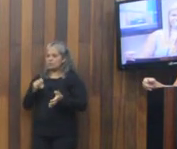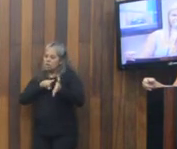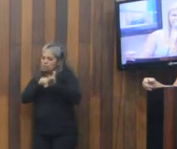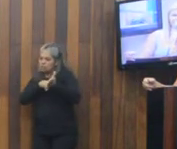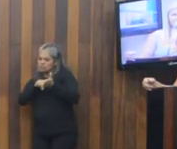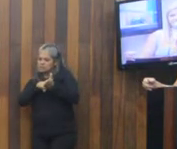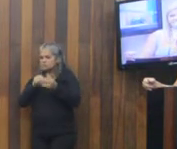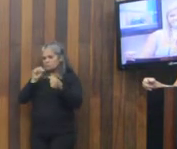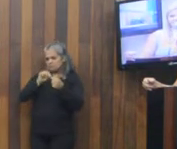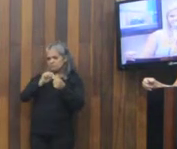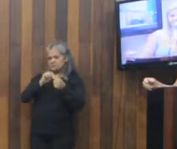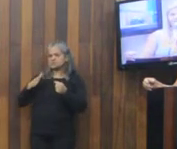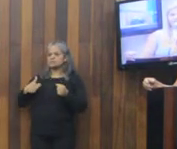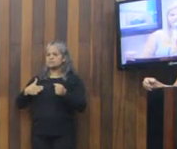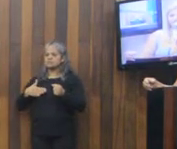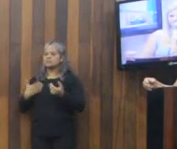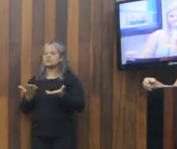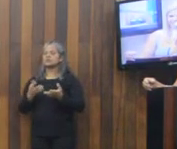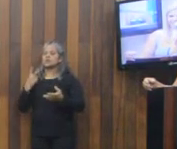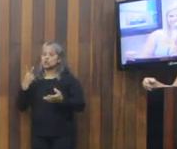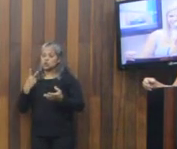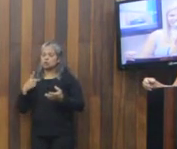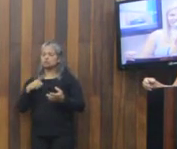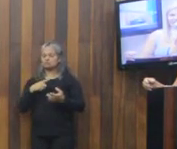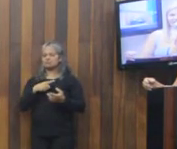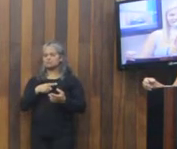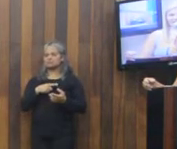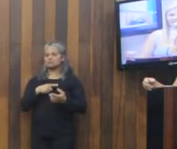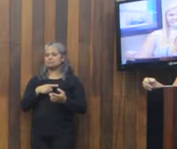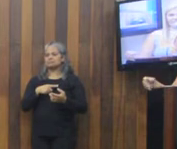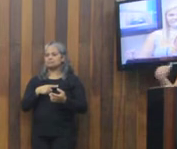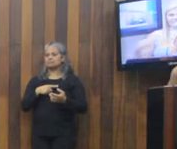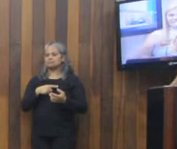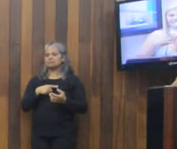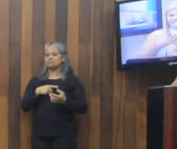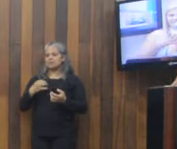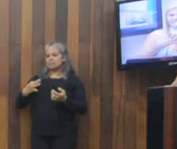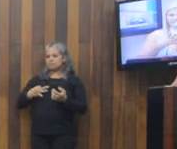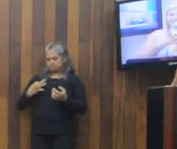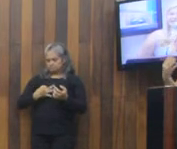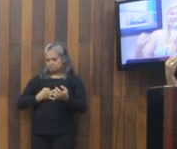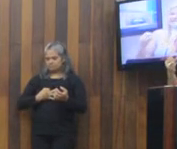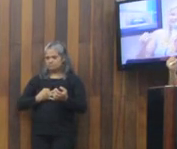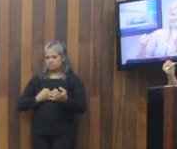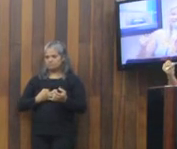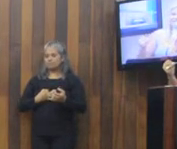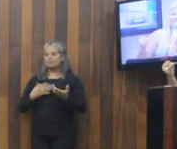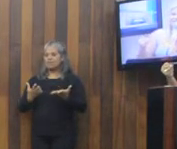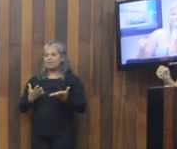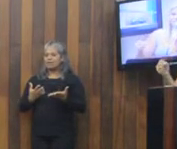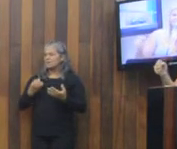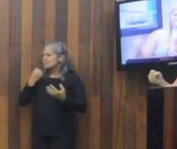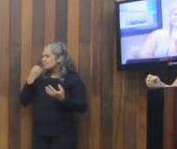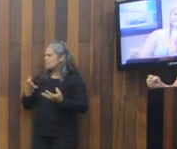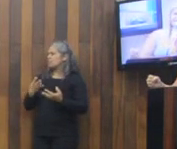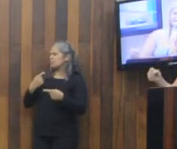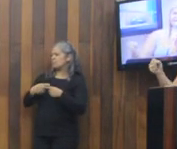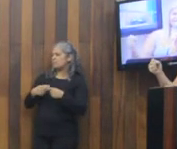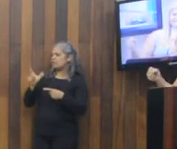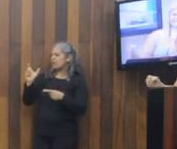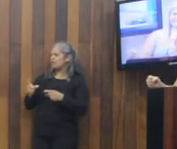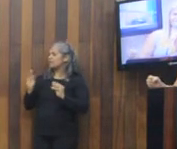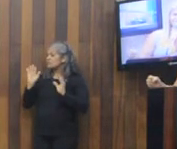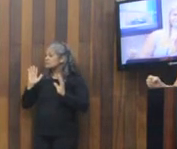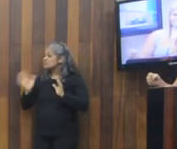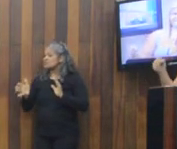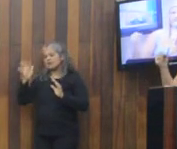ultrassom. E ela está com dois nódulos. E para a gente isso é gratificante, porque ela já saiu dali, já